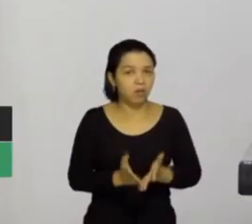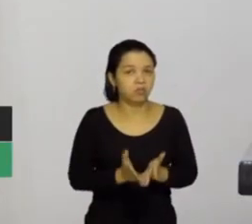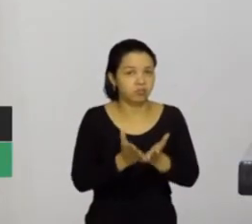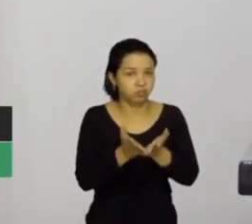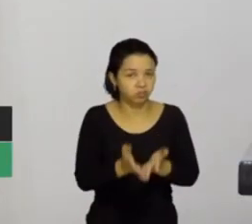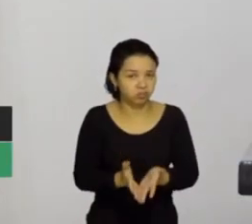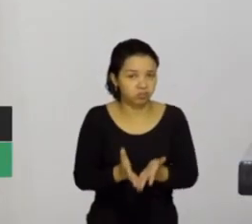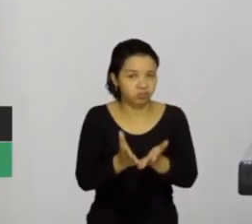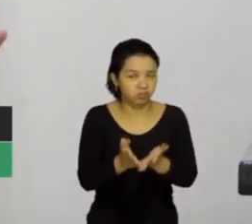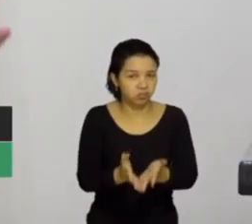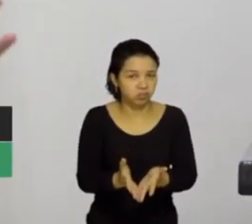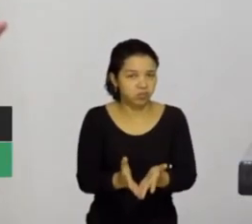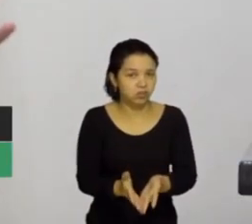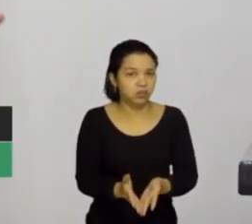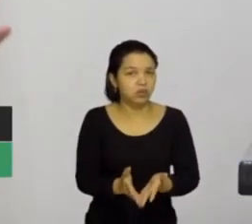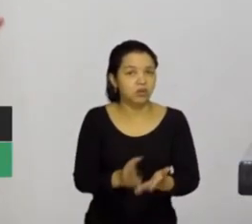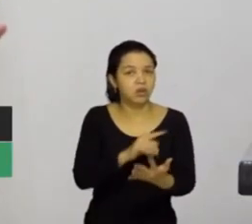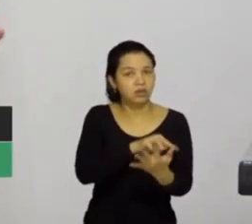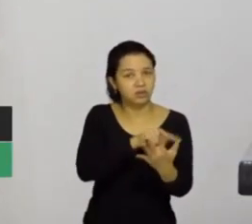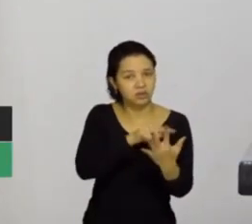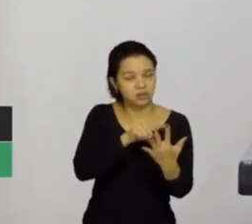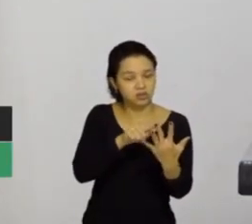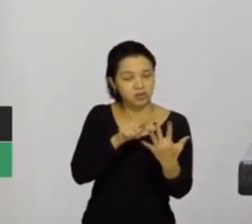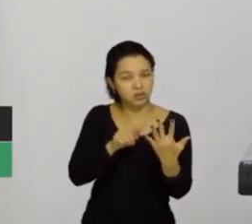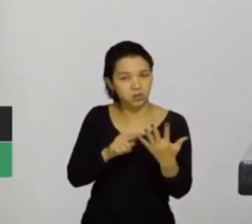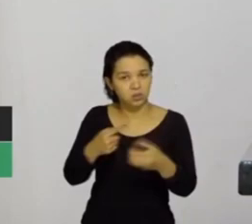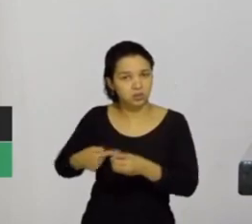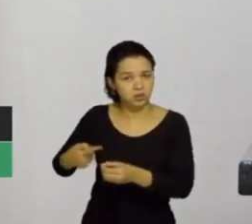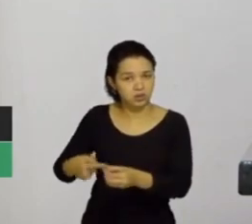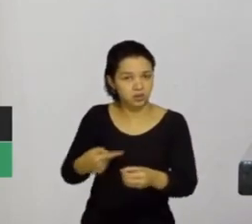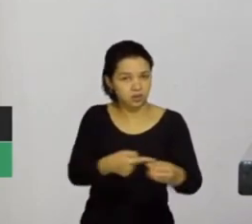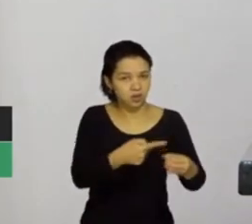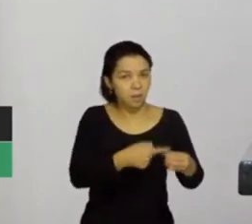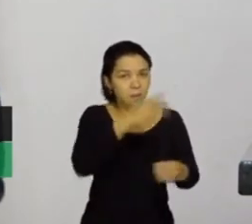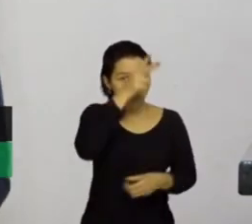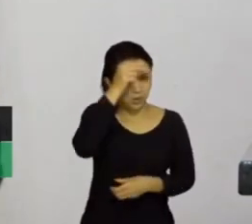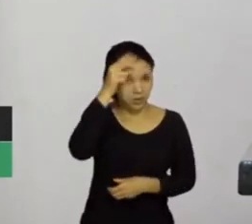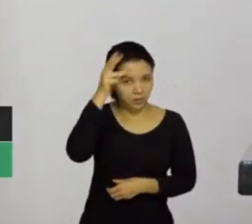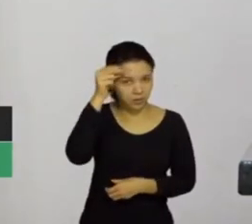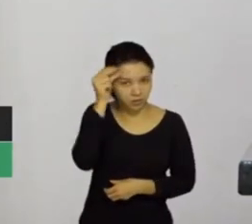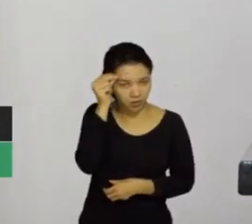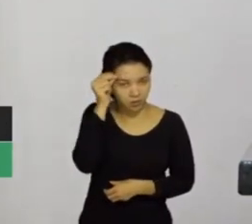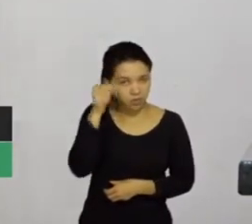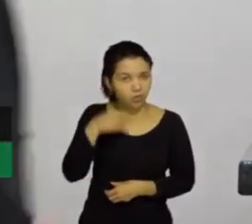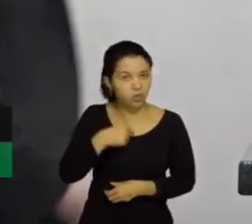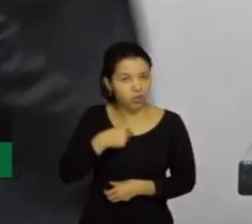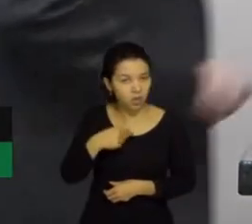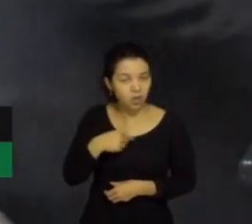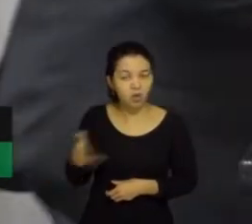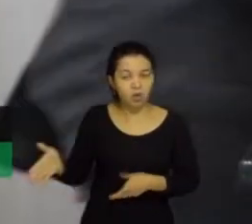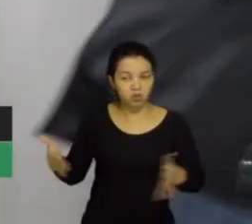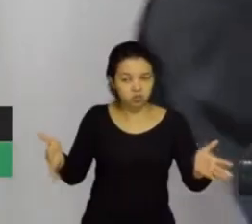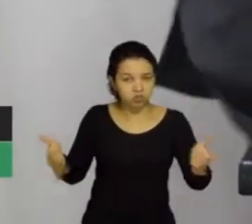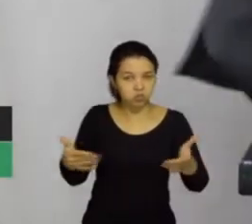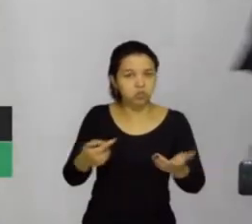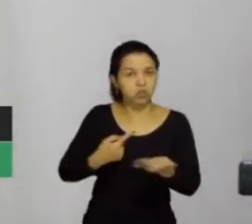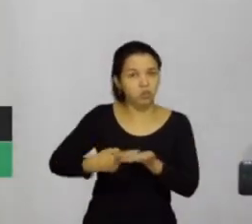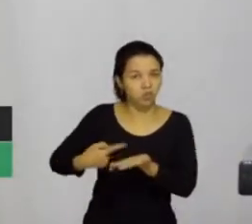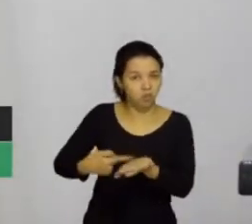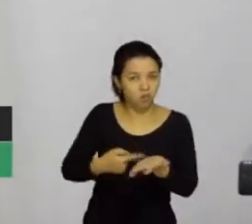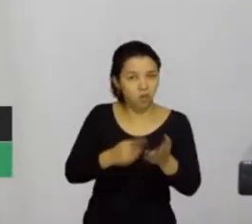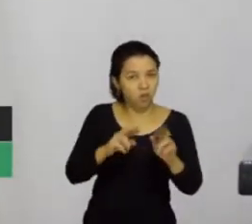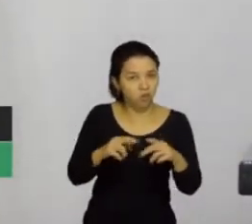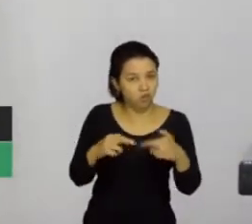buscando os prefeitos das 5 cidades que são banhadas pela Bahia Sul e Bahia Norte para colocá-los todos dentro